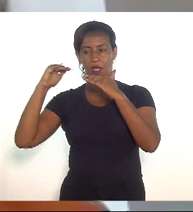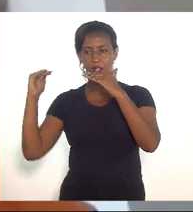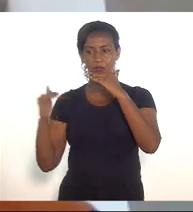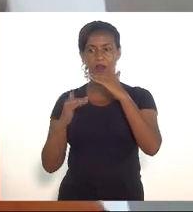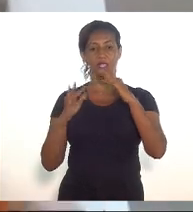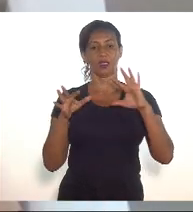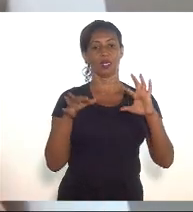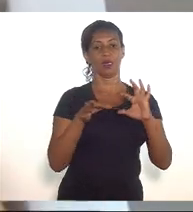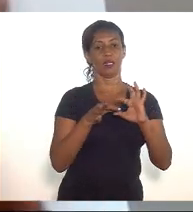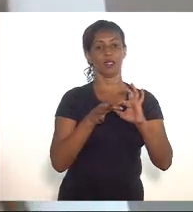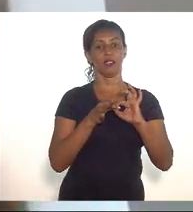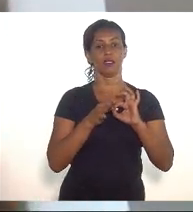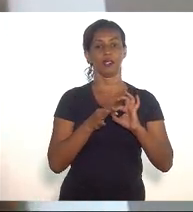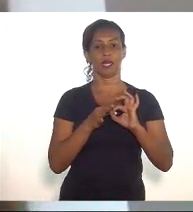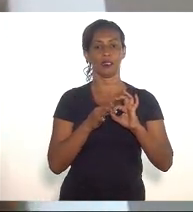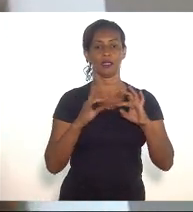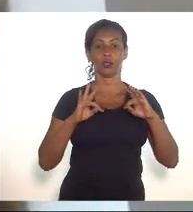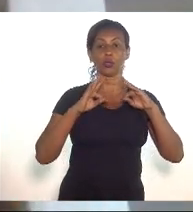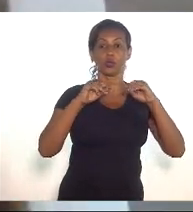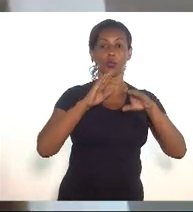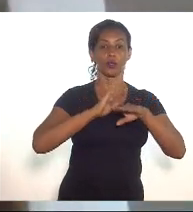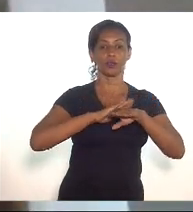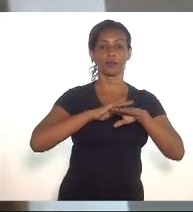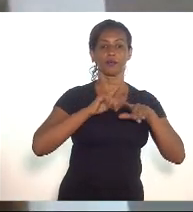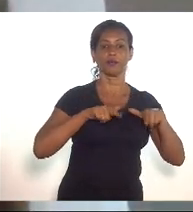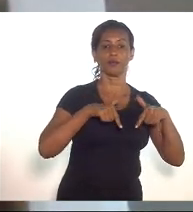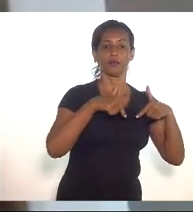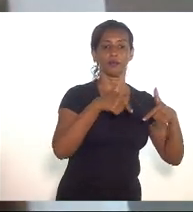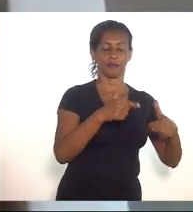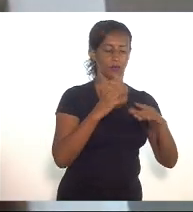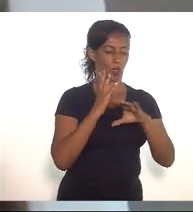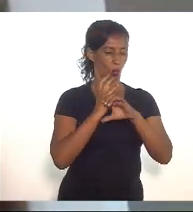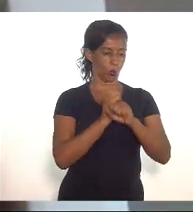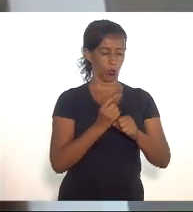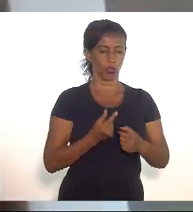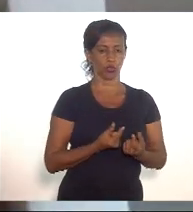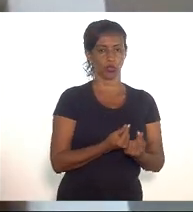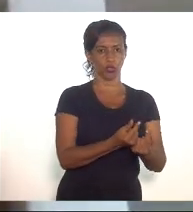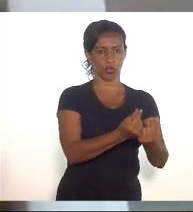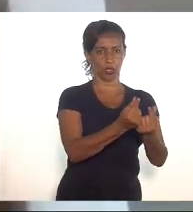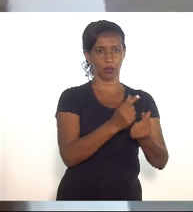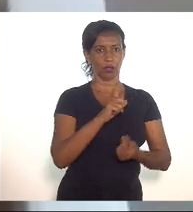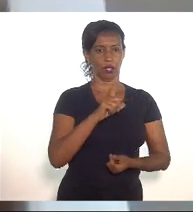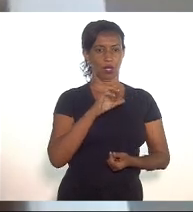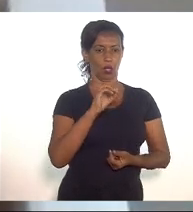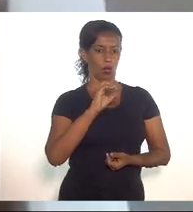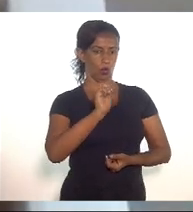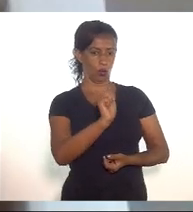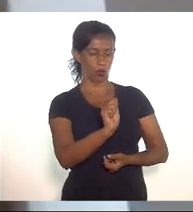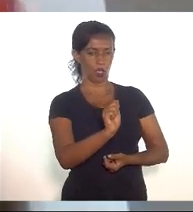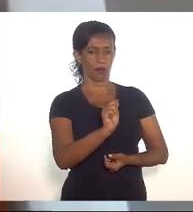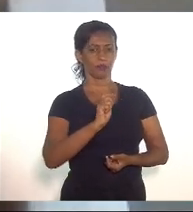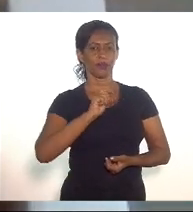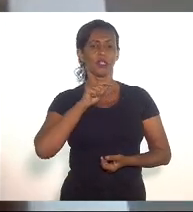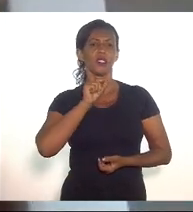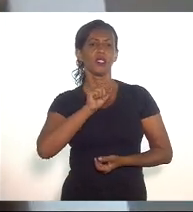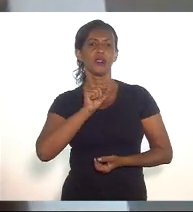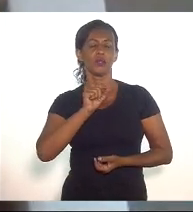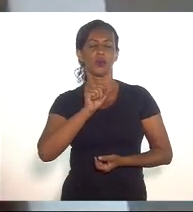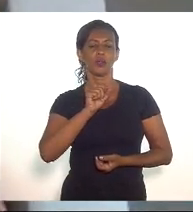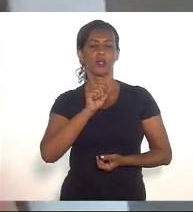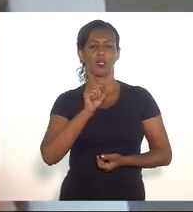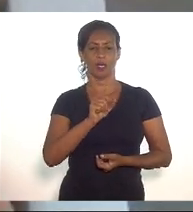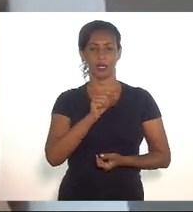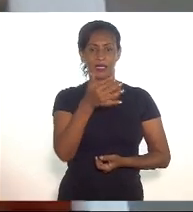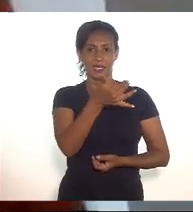ligadas com todas as ações orçamentárias da LOA. Isso significa uma adesão